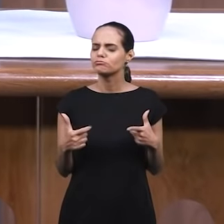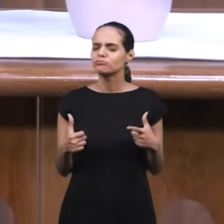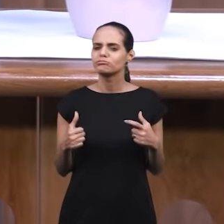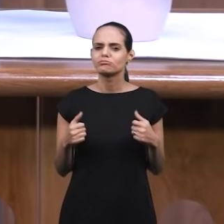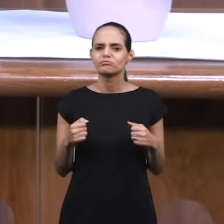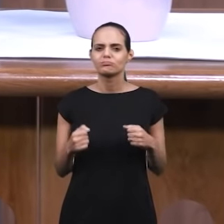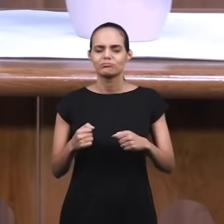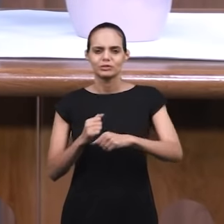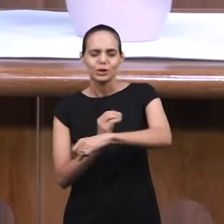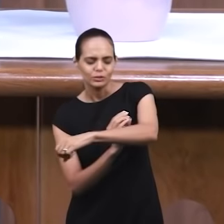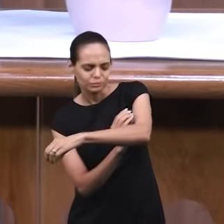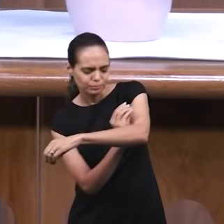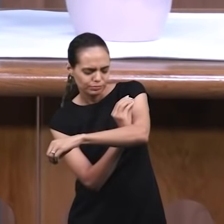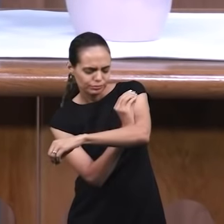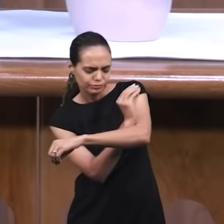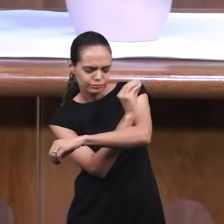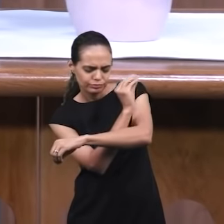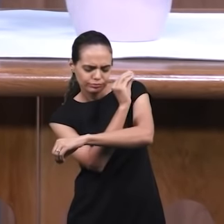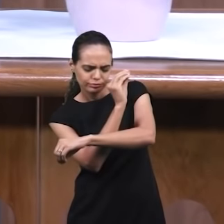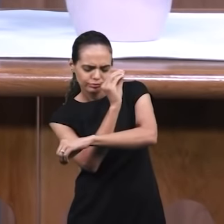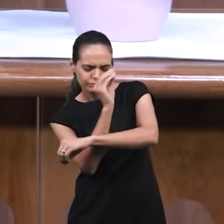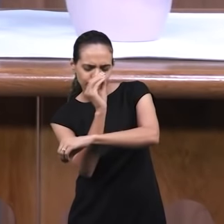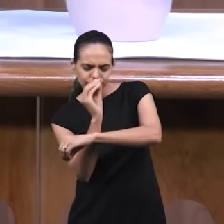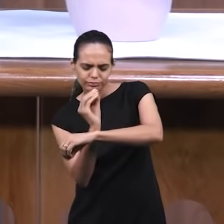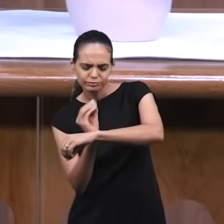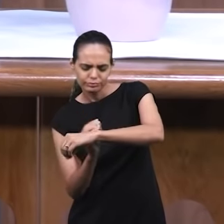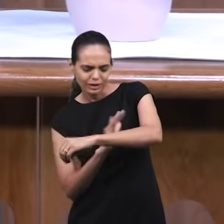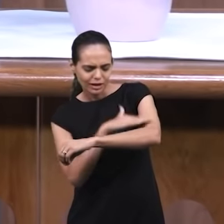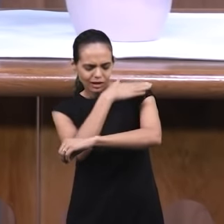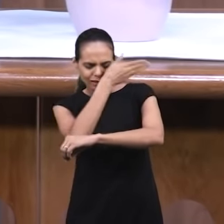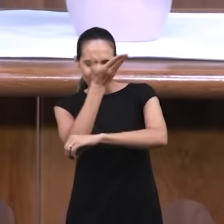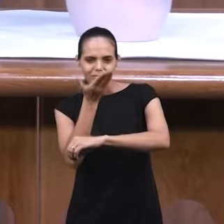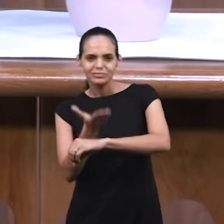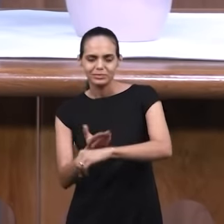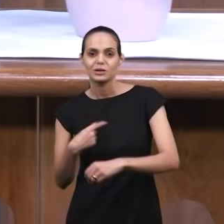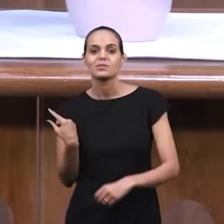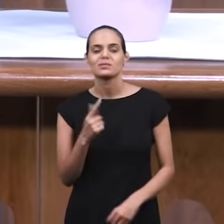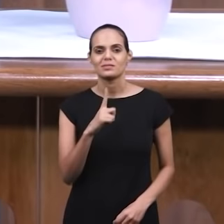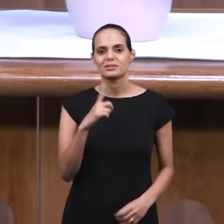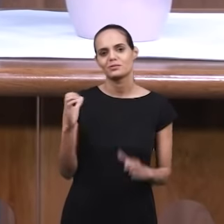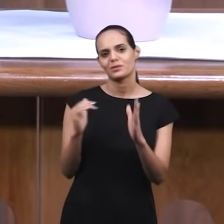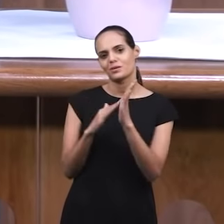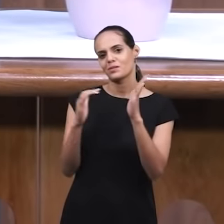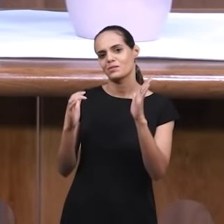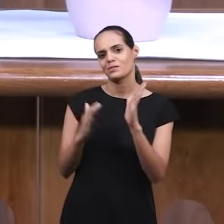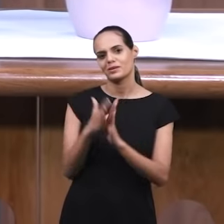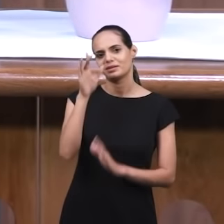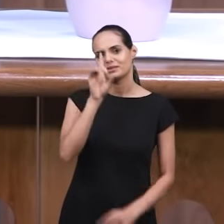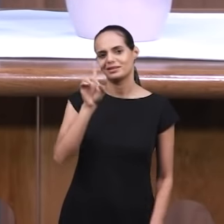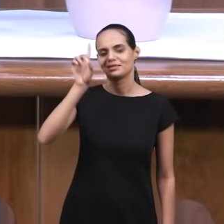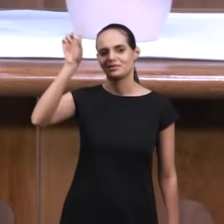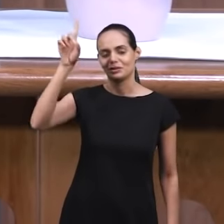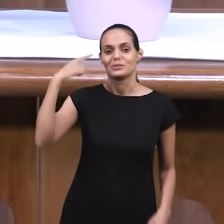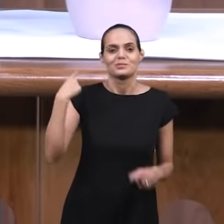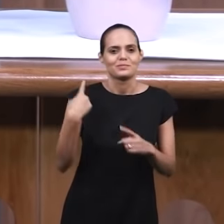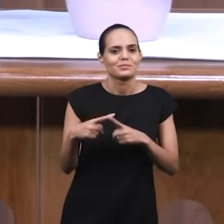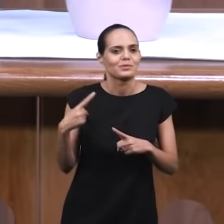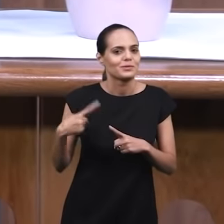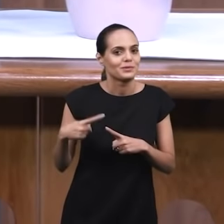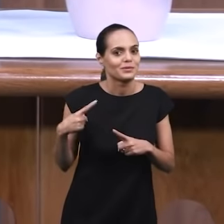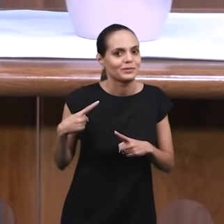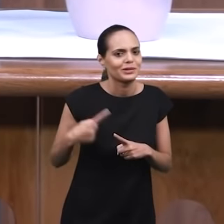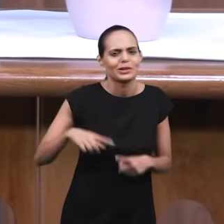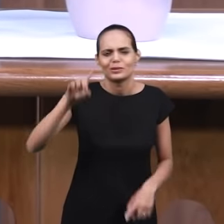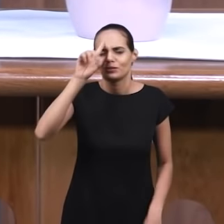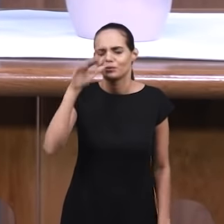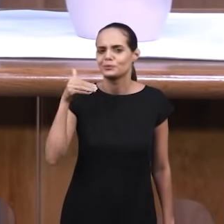tempo durante o dia é o que nós temos ali para louvar ao nosso Deus, porque ao longo de todos